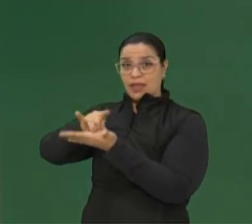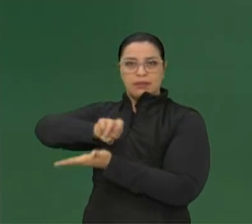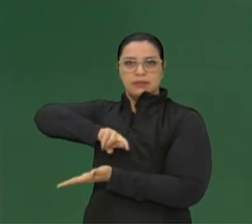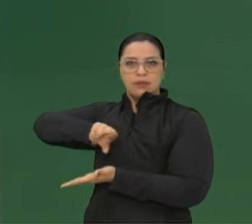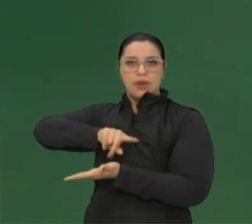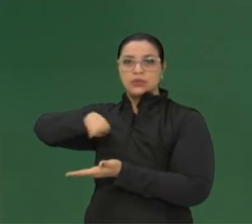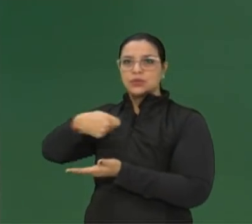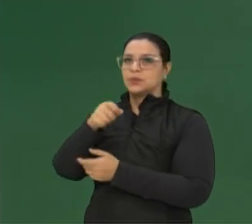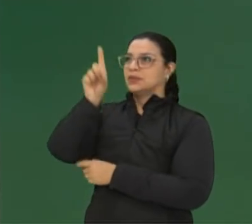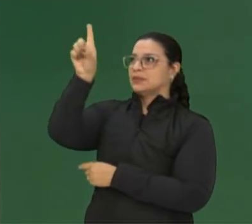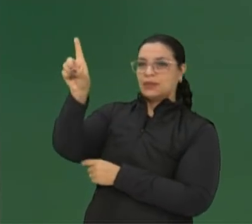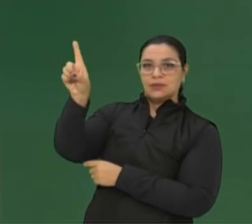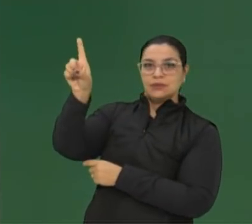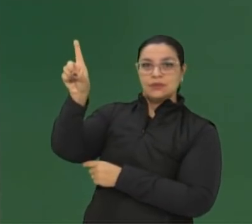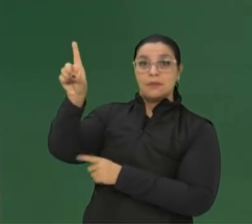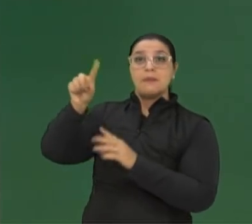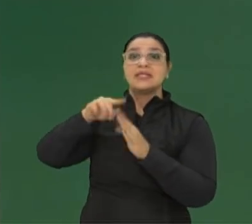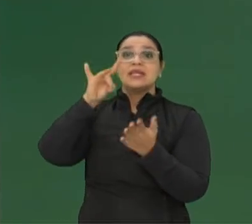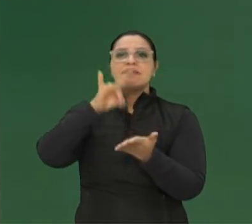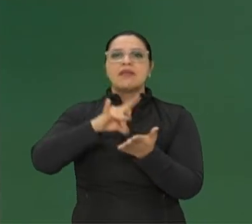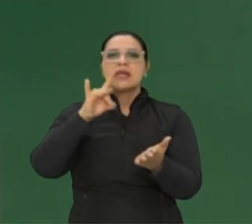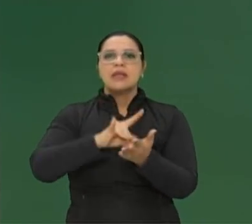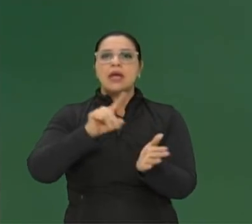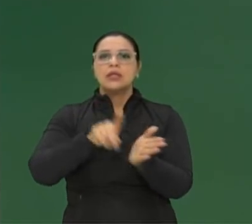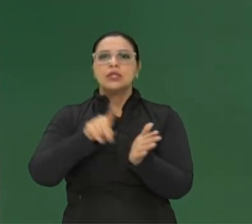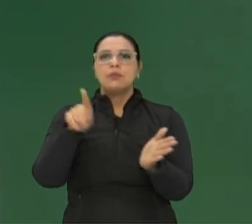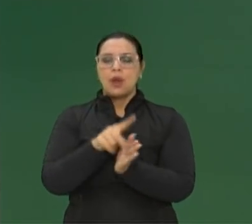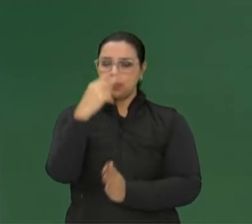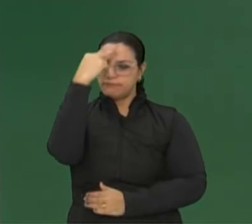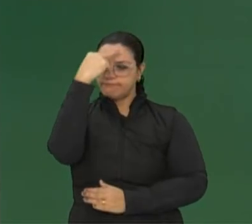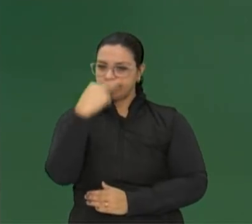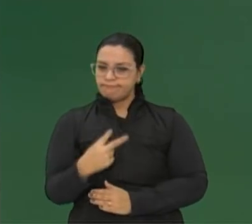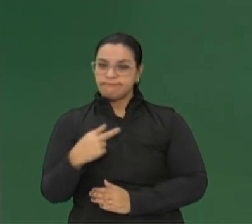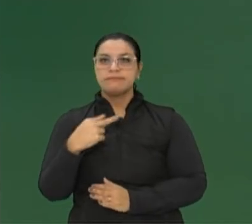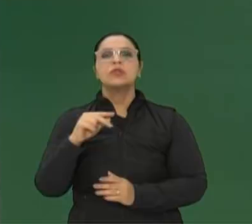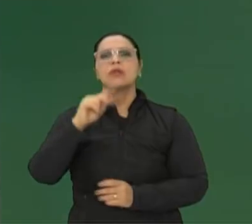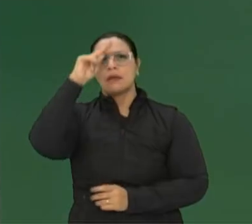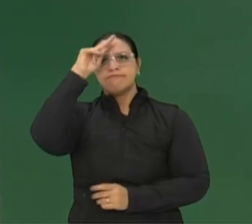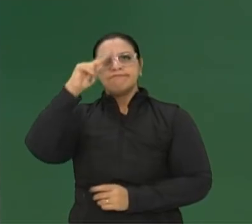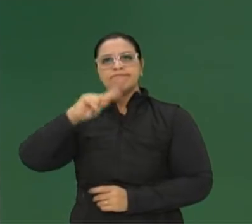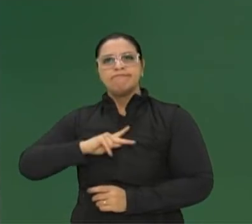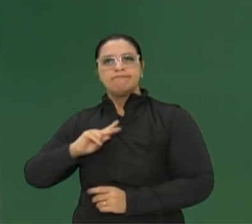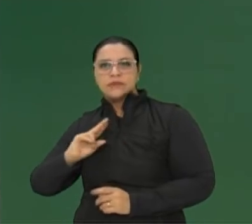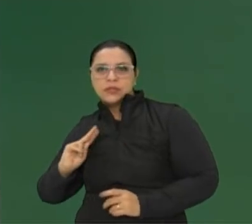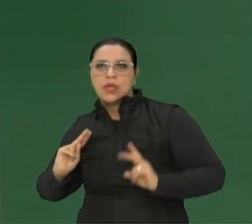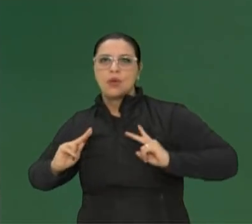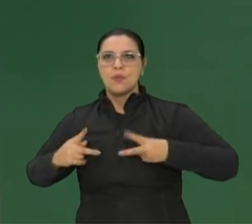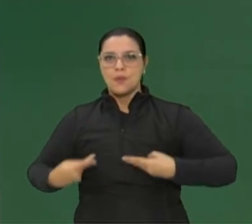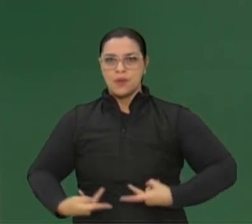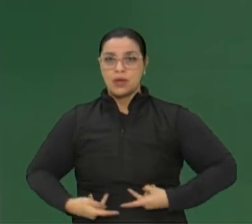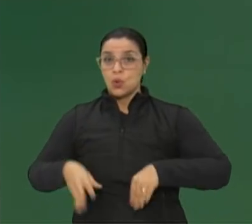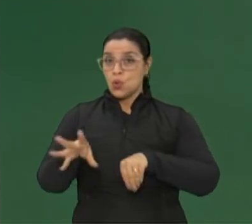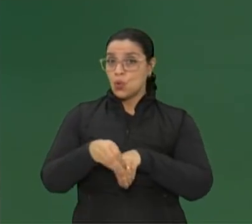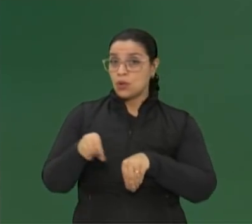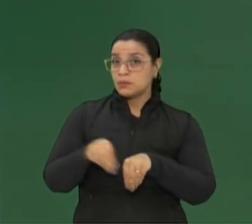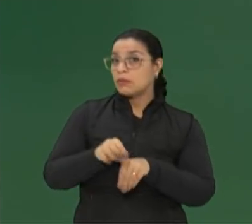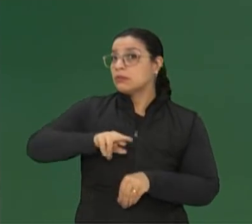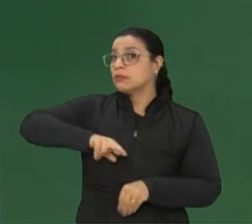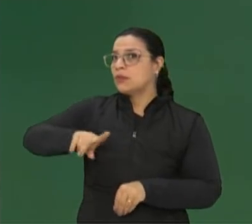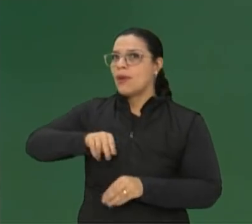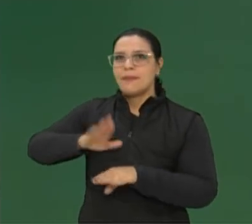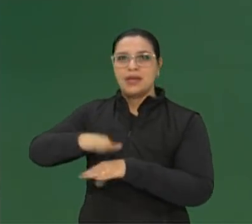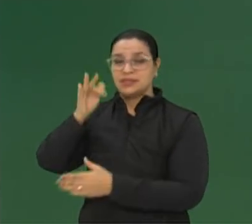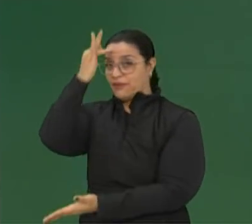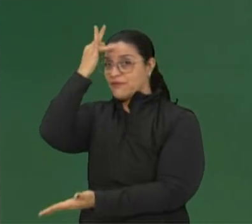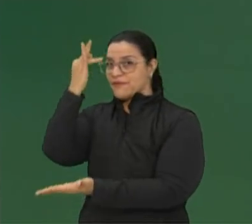da figura de Deus, mas a verdade gira em torno do ser humano. Portanto, o conhecimento não vem mais pela fé, né,